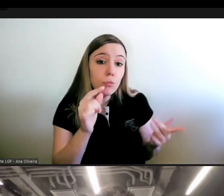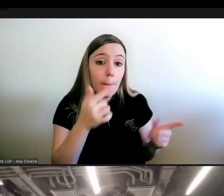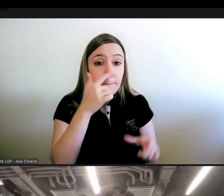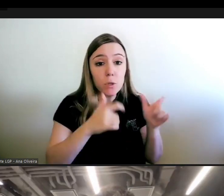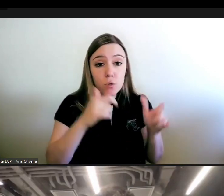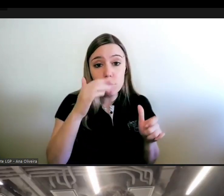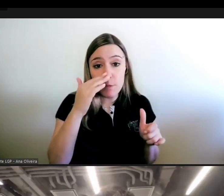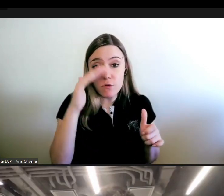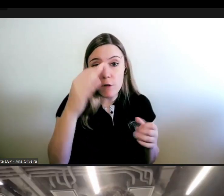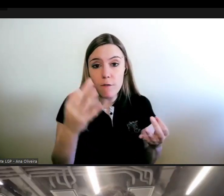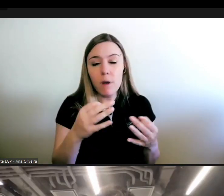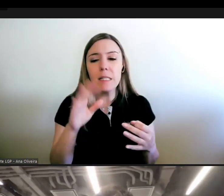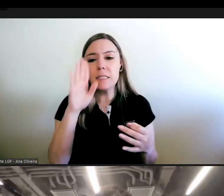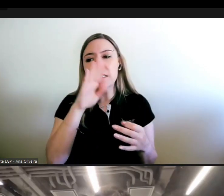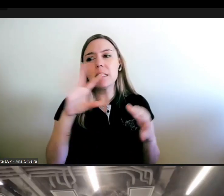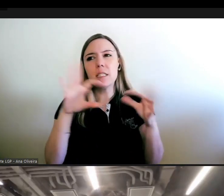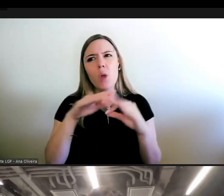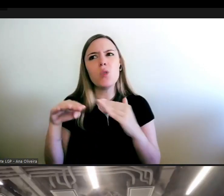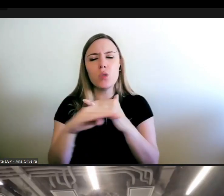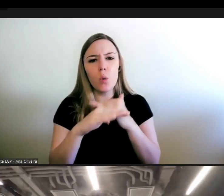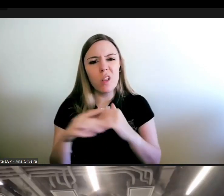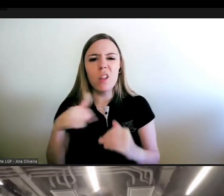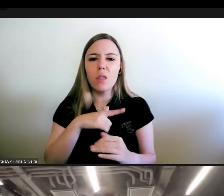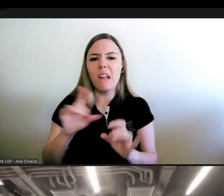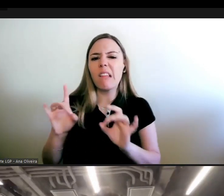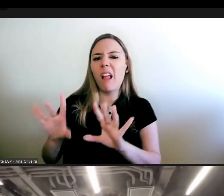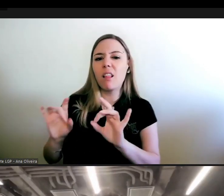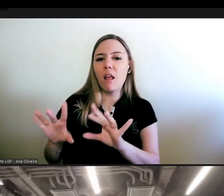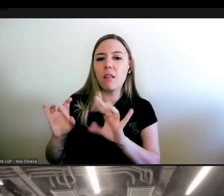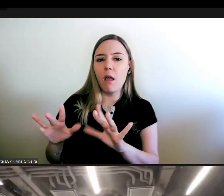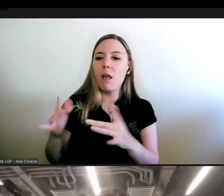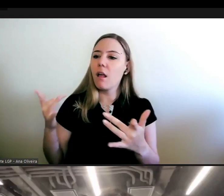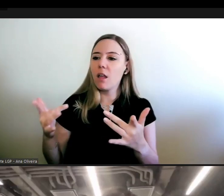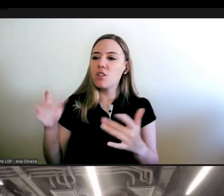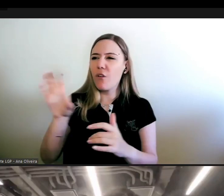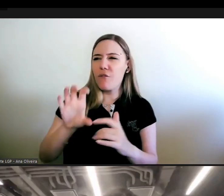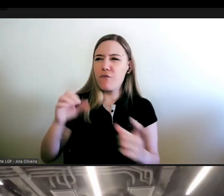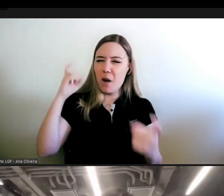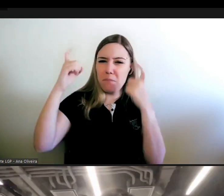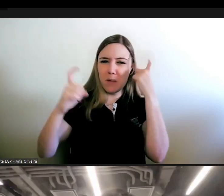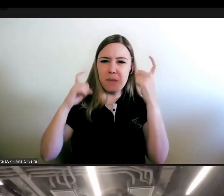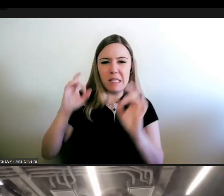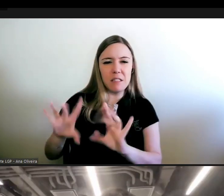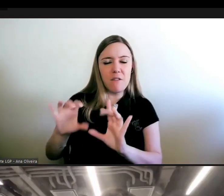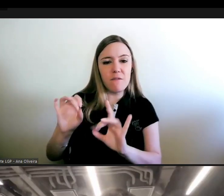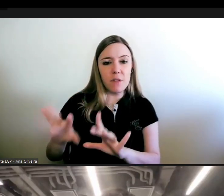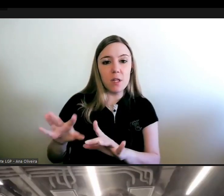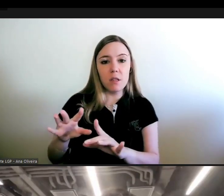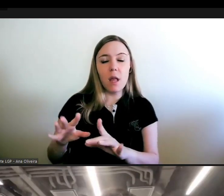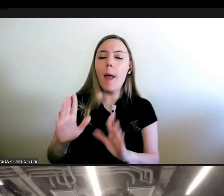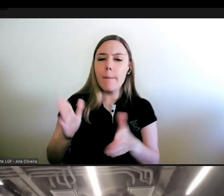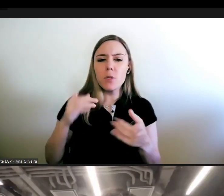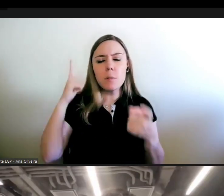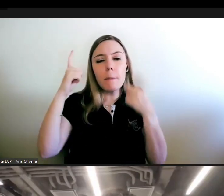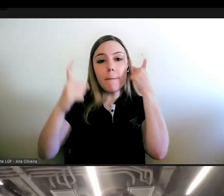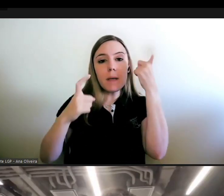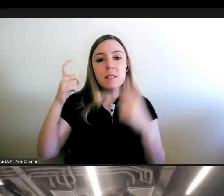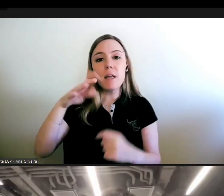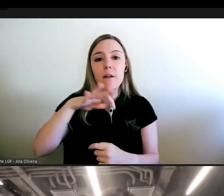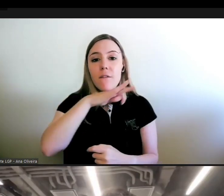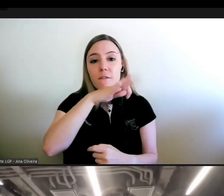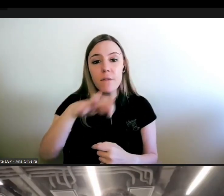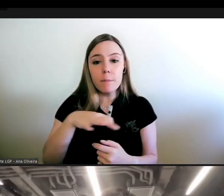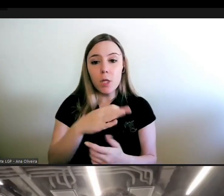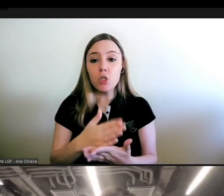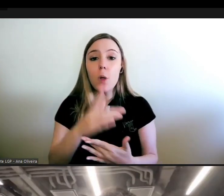nós evitássemos este idadismo que ainda existe e pensarmos nas famílias, não apenas